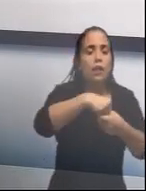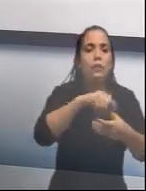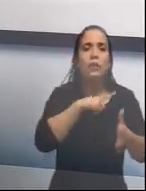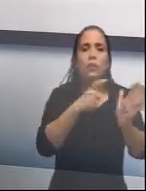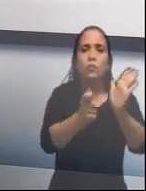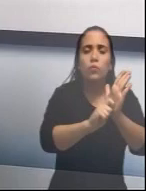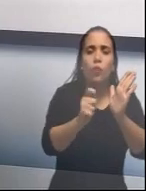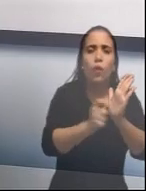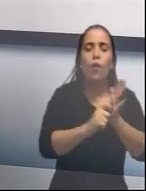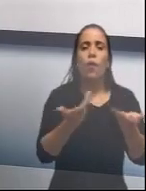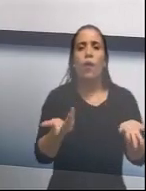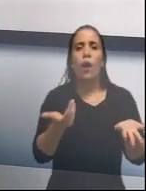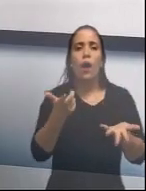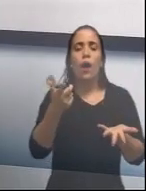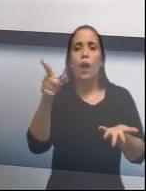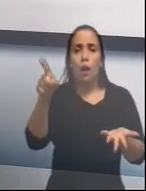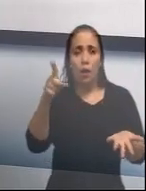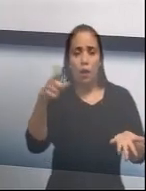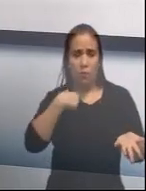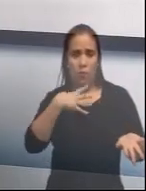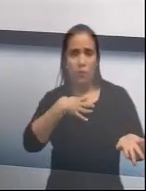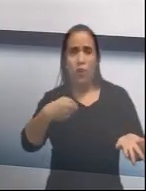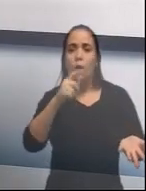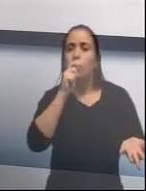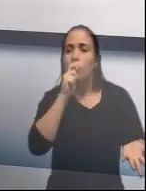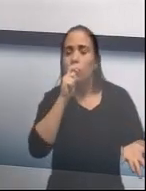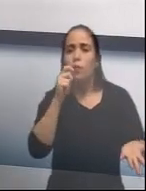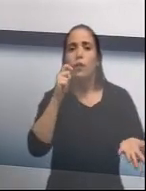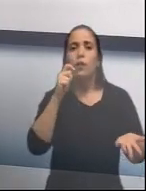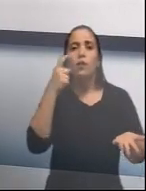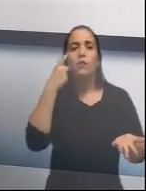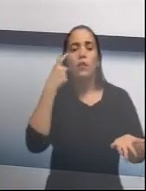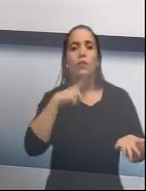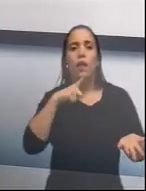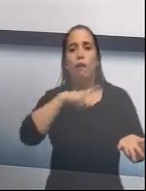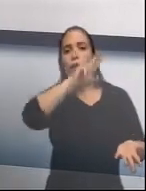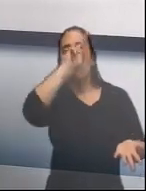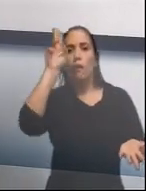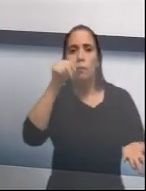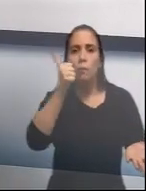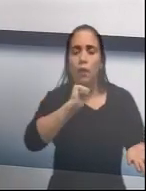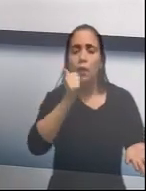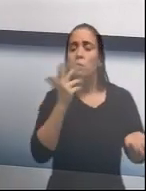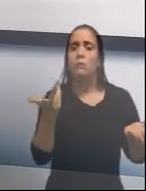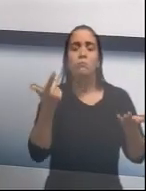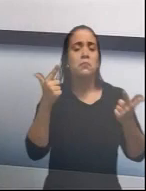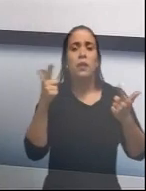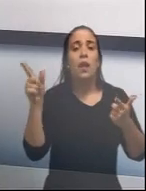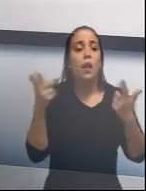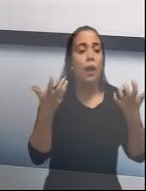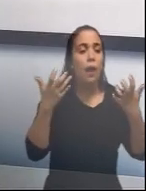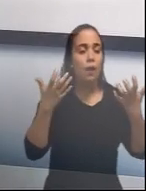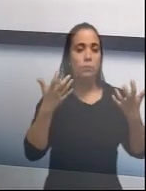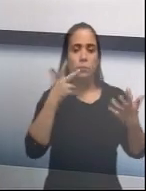embriagada ou não olhar se a pessoa está armada ou não, nada. O único interesse dele era mostrar a prepotência, a arrogância,